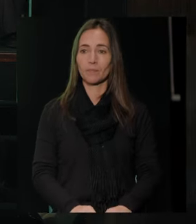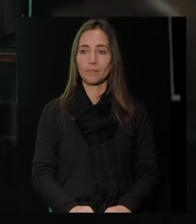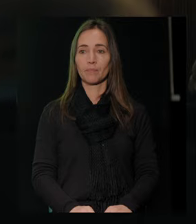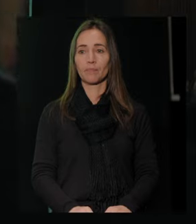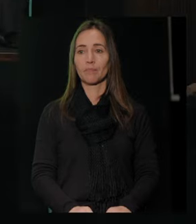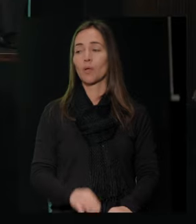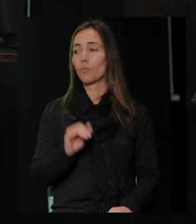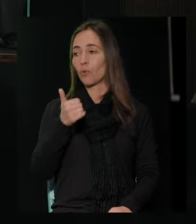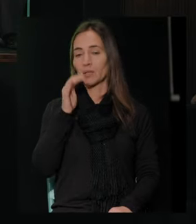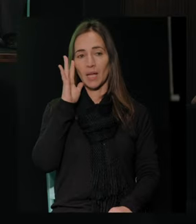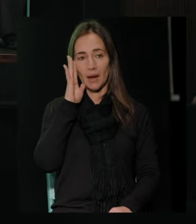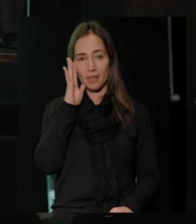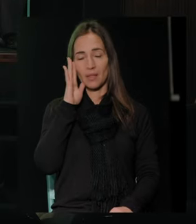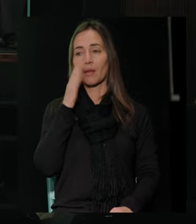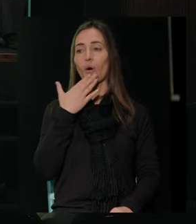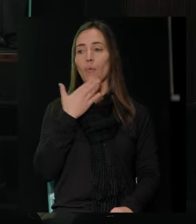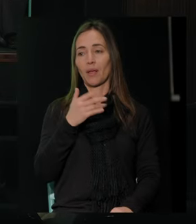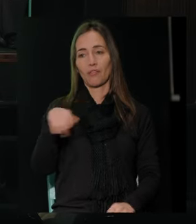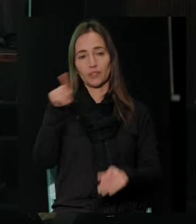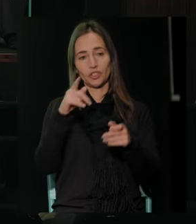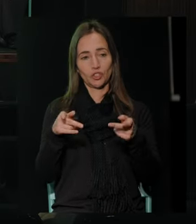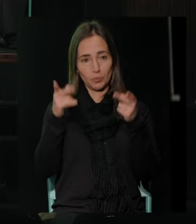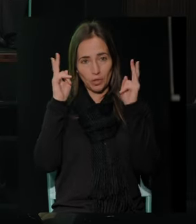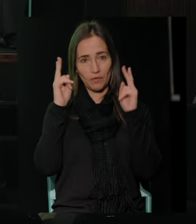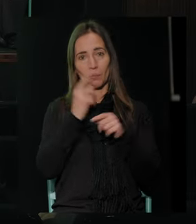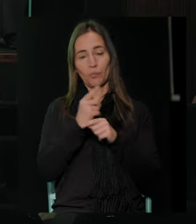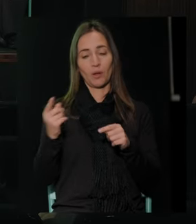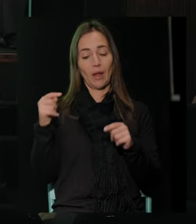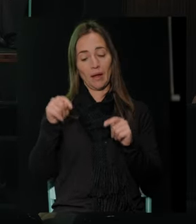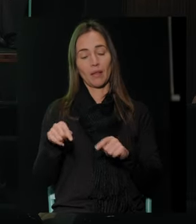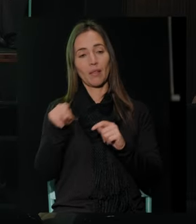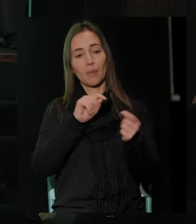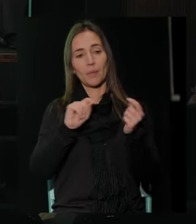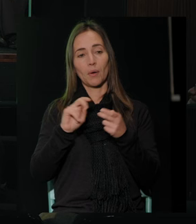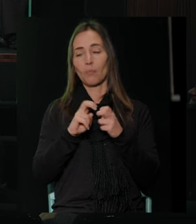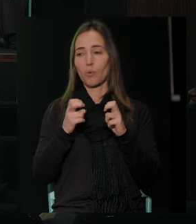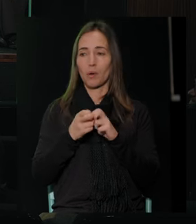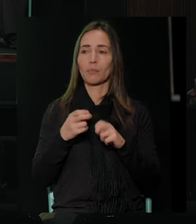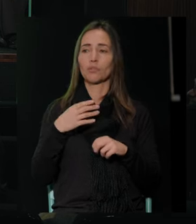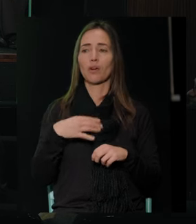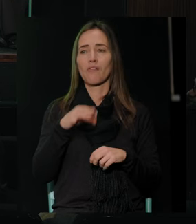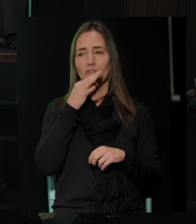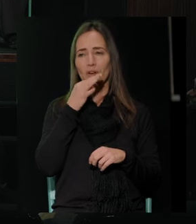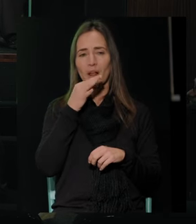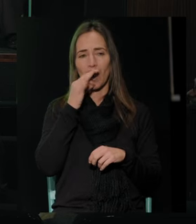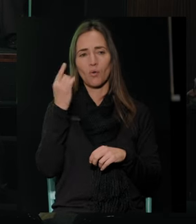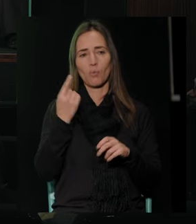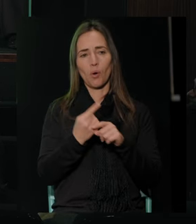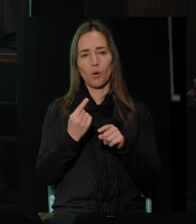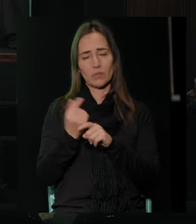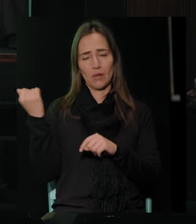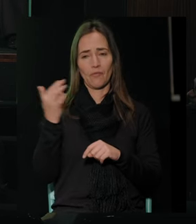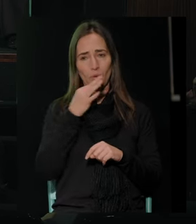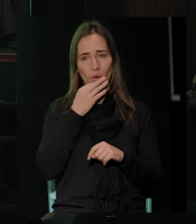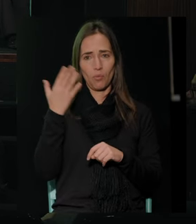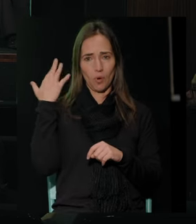Boa tarde. Antes de mais, obrigado pela vossa disponibilidade por estarem aqui a debater estes problemas. Eu ia pegar no ponto que o Jorge tinha falado há pouco e que